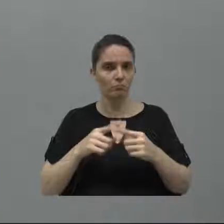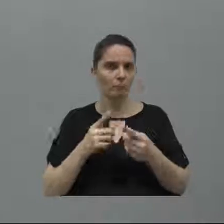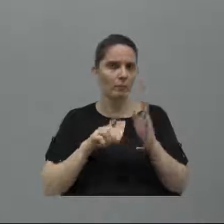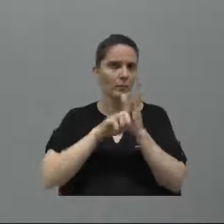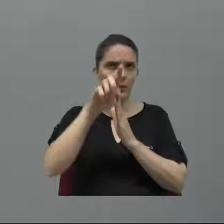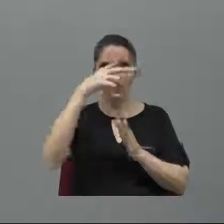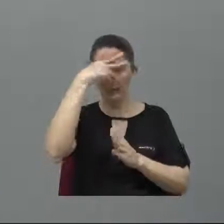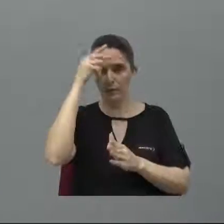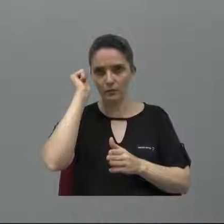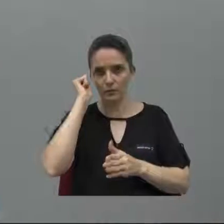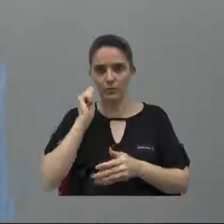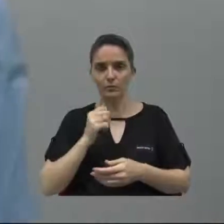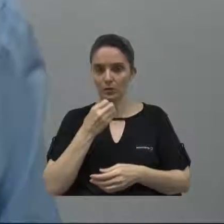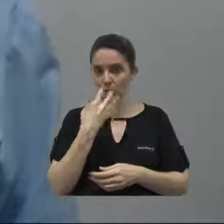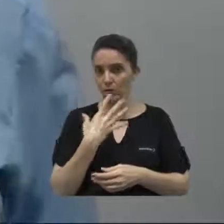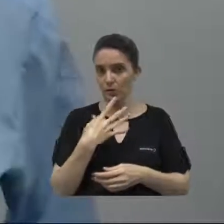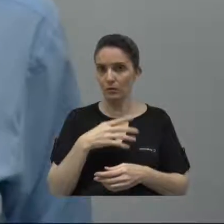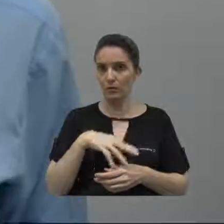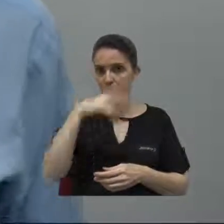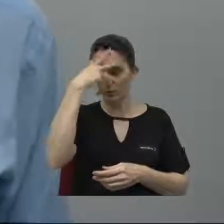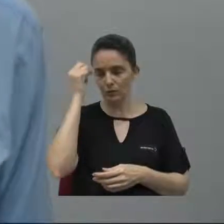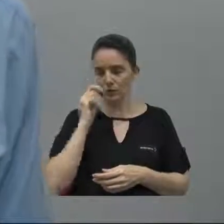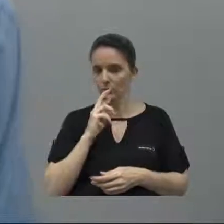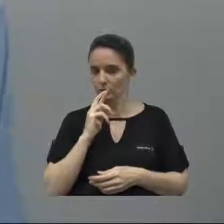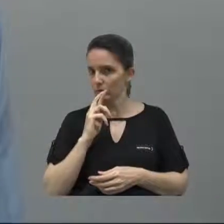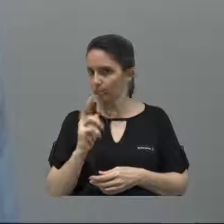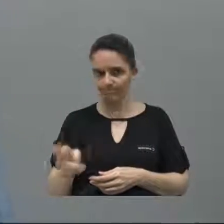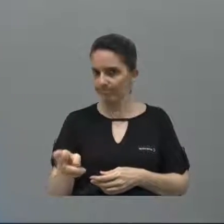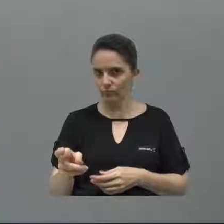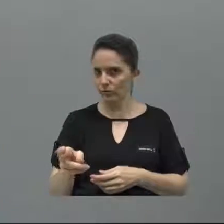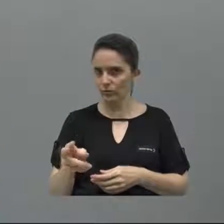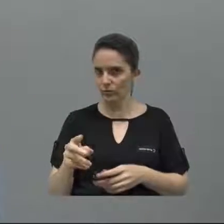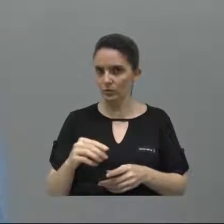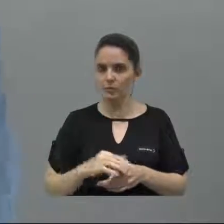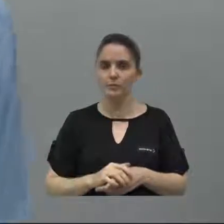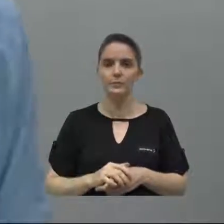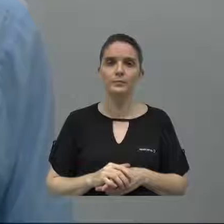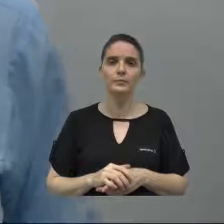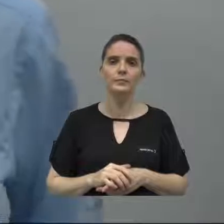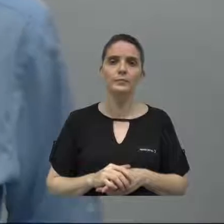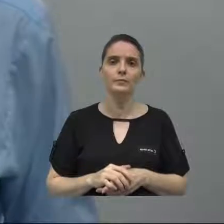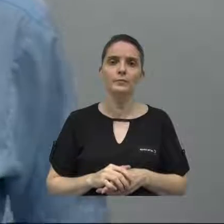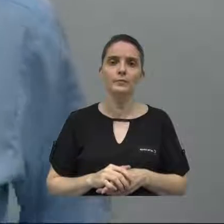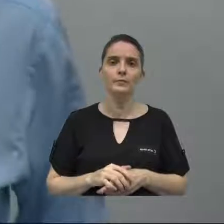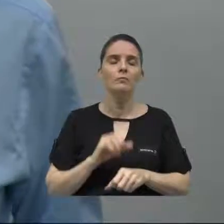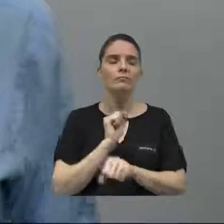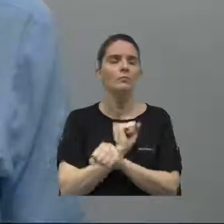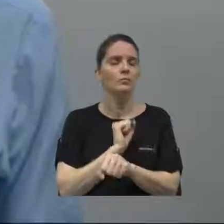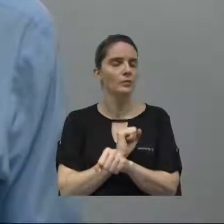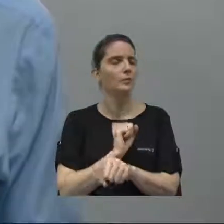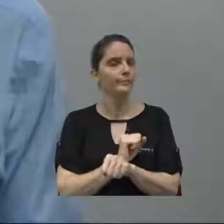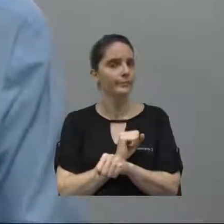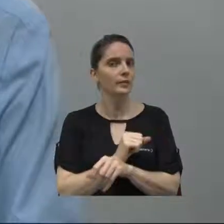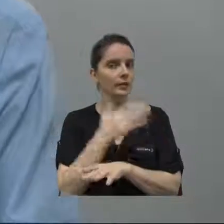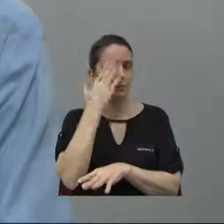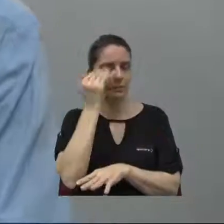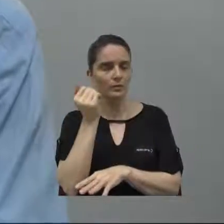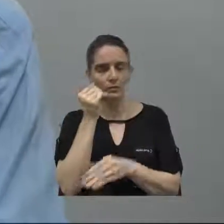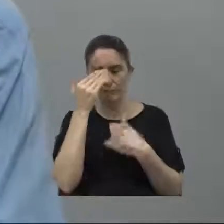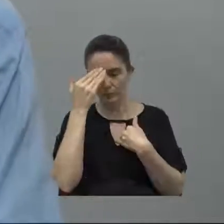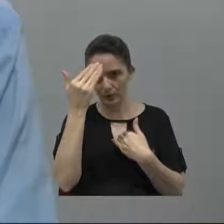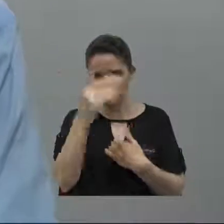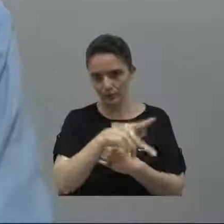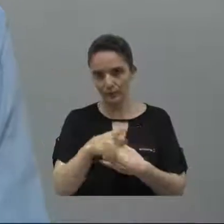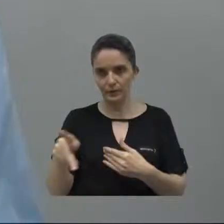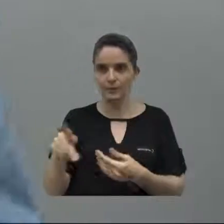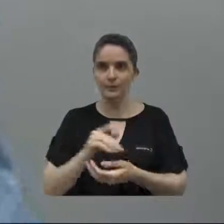Não veio a resposta ainda, apesar de Dona Constância já dar a resposta, mas não veio ainda, e vamos esperar a resposta para a gente saber como vai ser. Obrigado, senhor